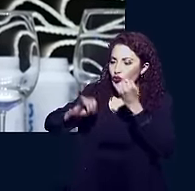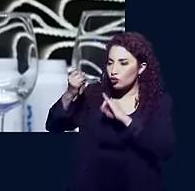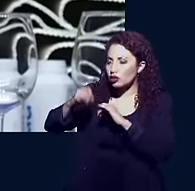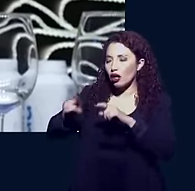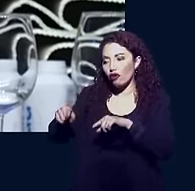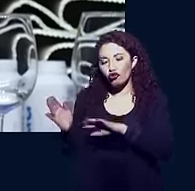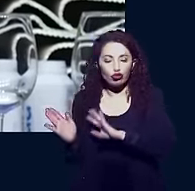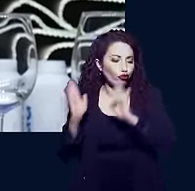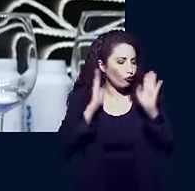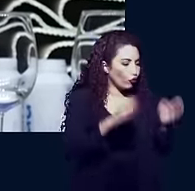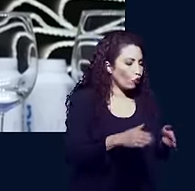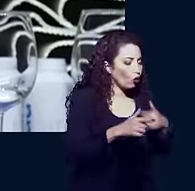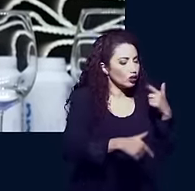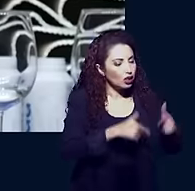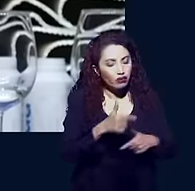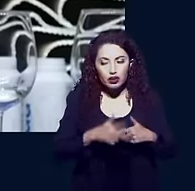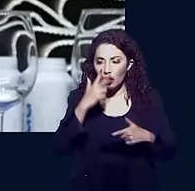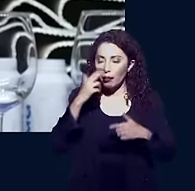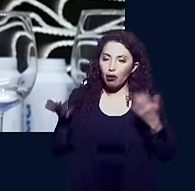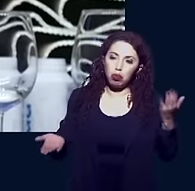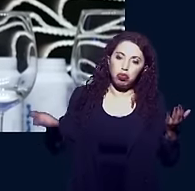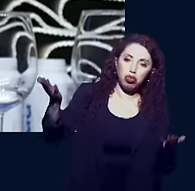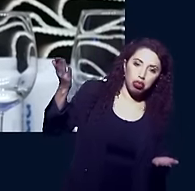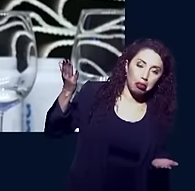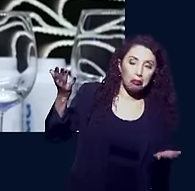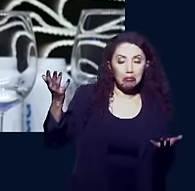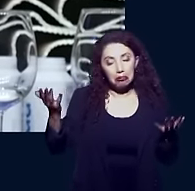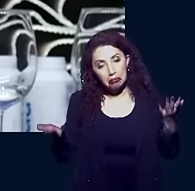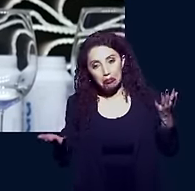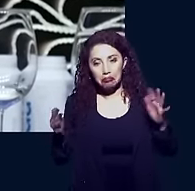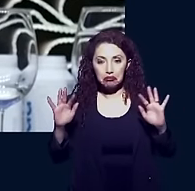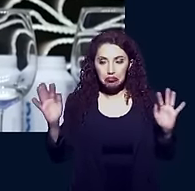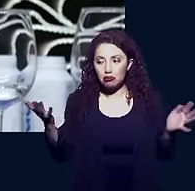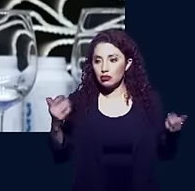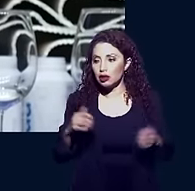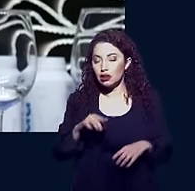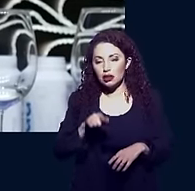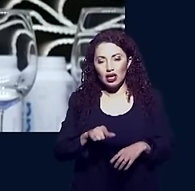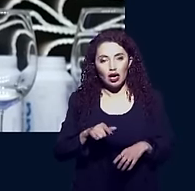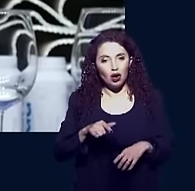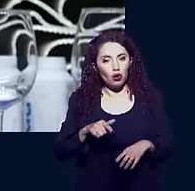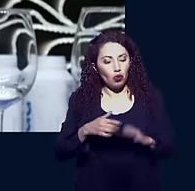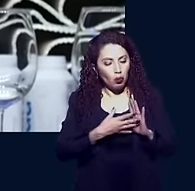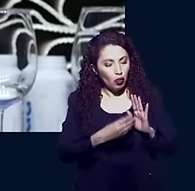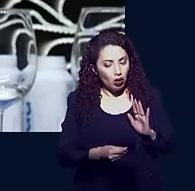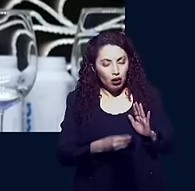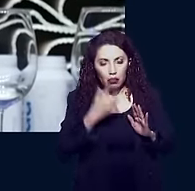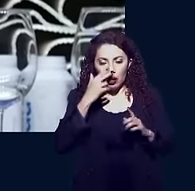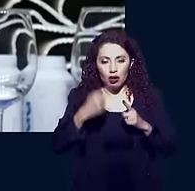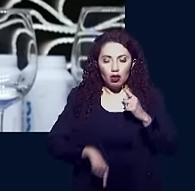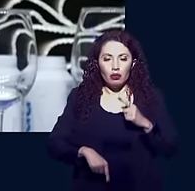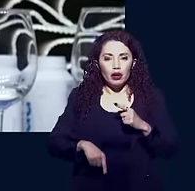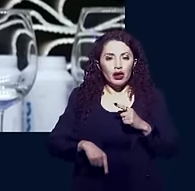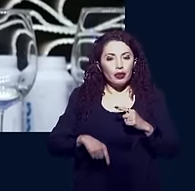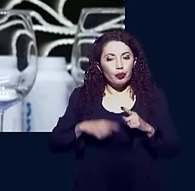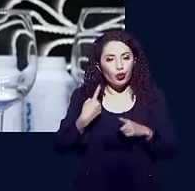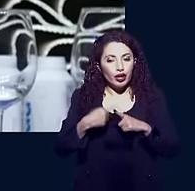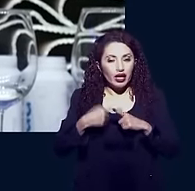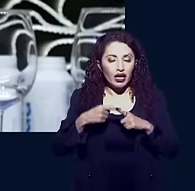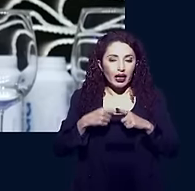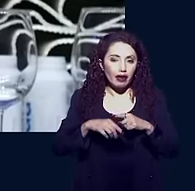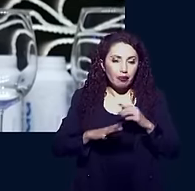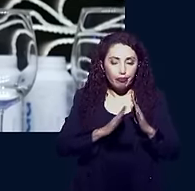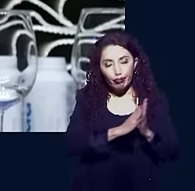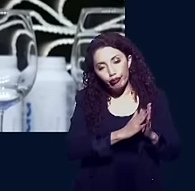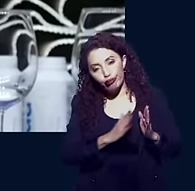foi muito para serviços isso desequilibrou né uma histórias falando não olha os modelos não estão reagindo porque você teve muito tempo de juro parado e